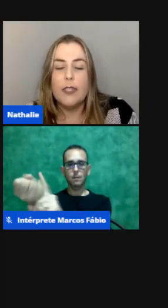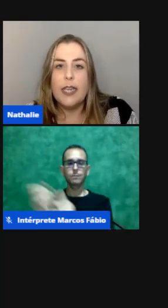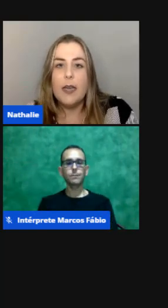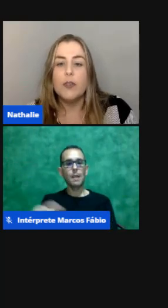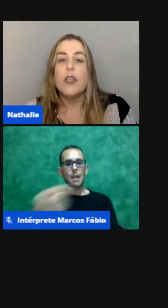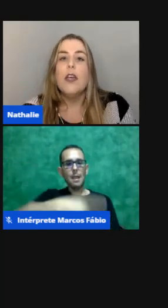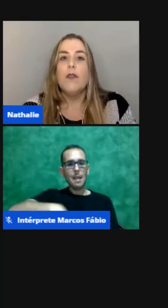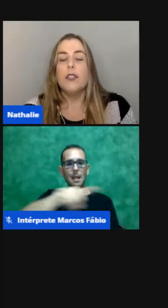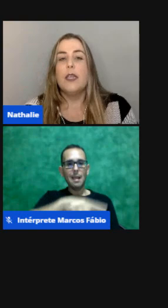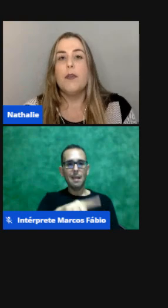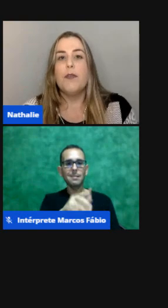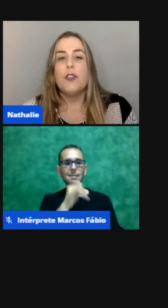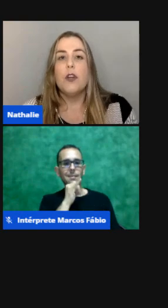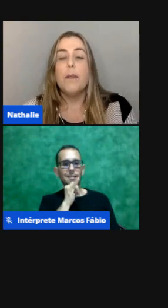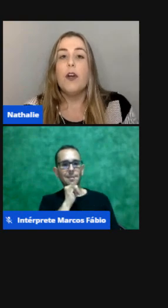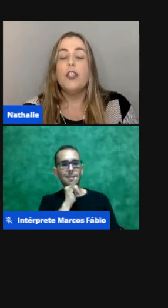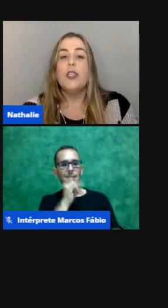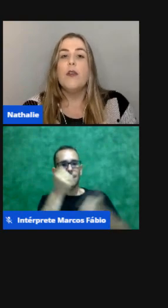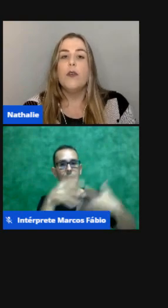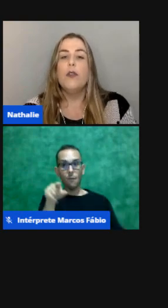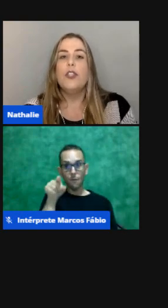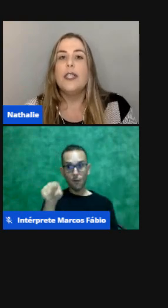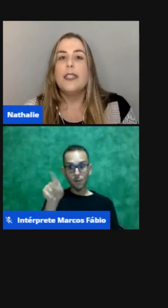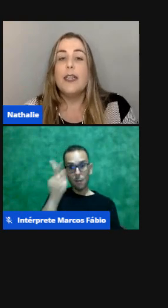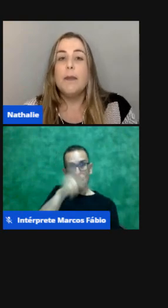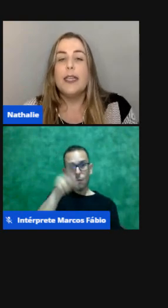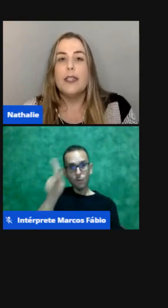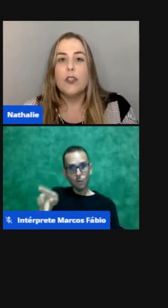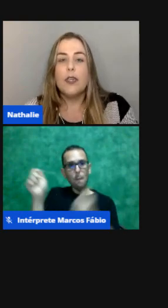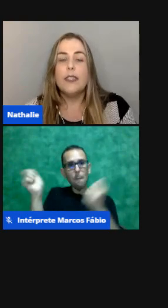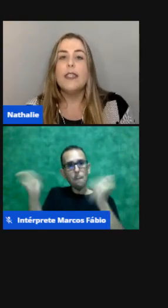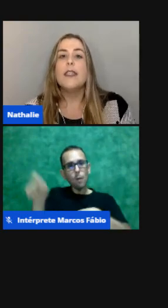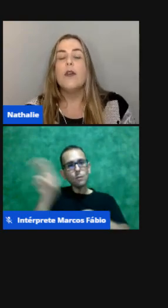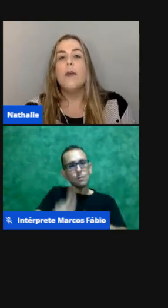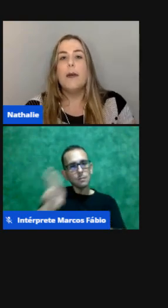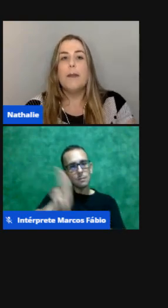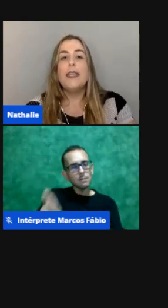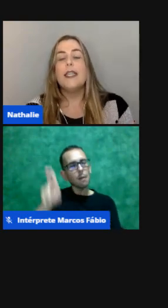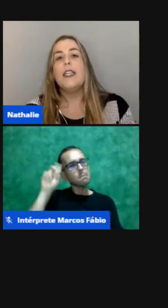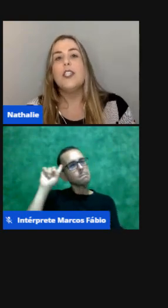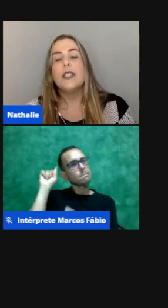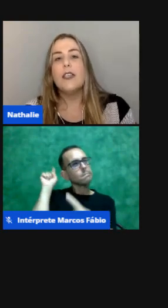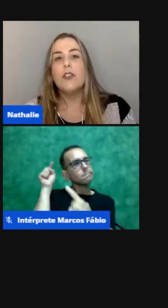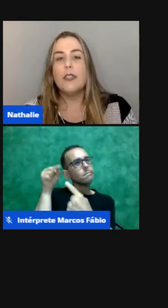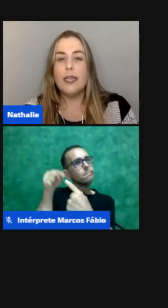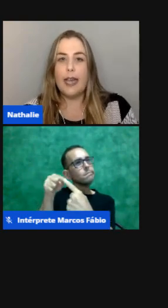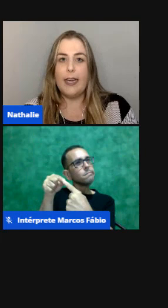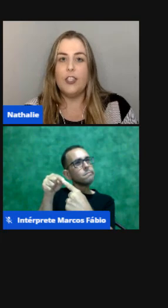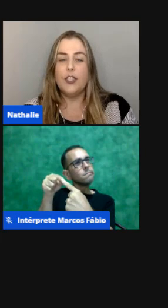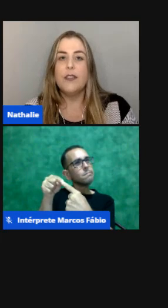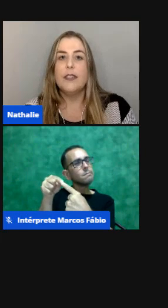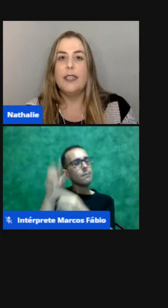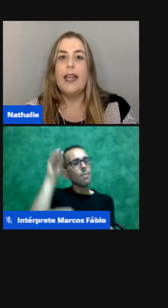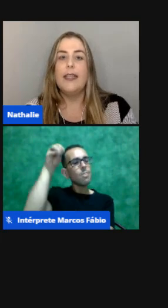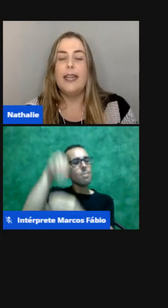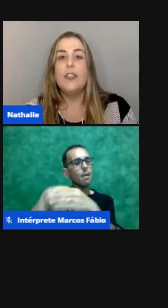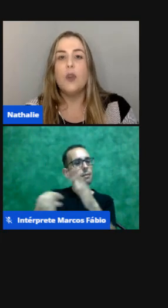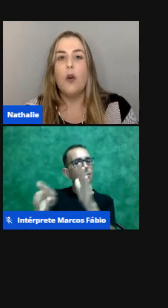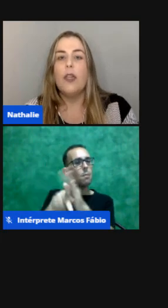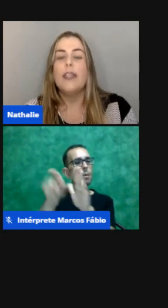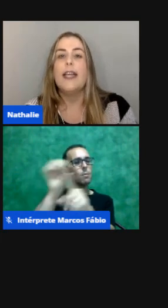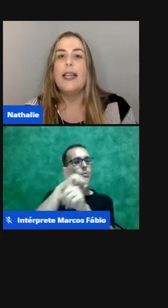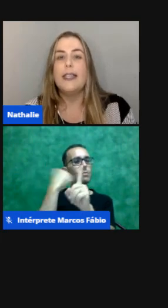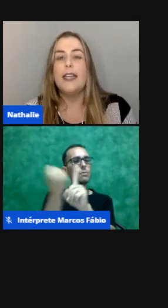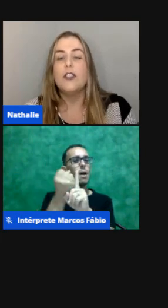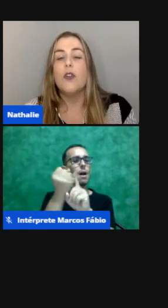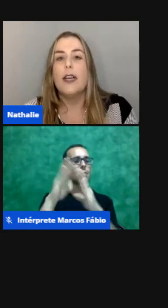que nós temos, você, professor, pode utilizar implicações que estão presentes na sociedade, da